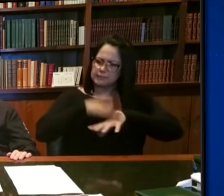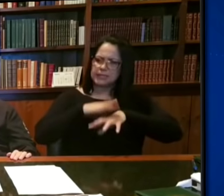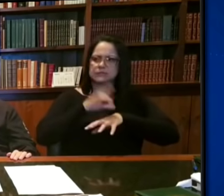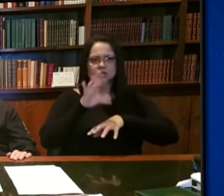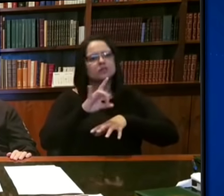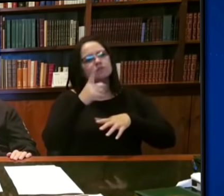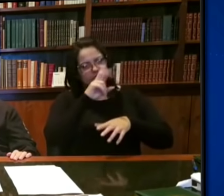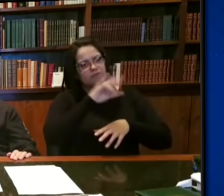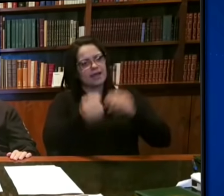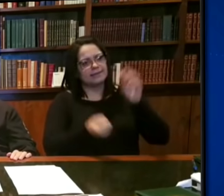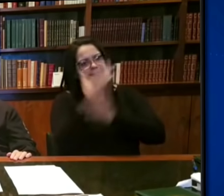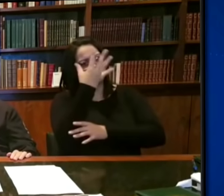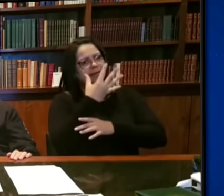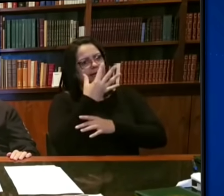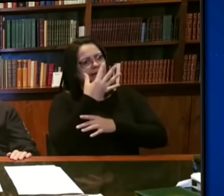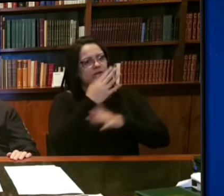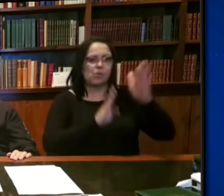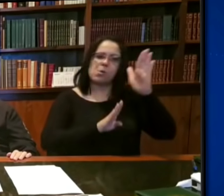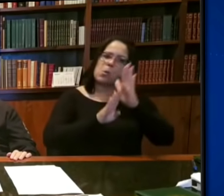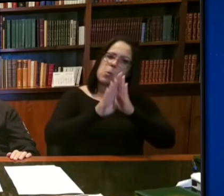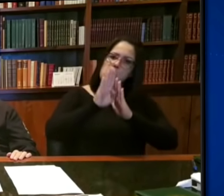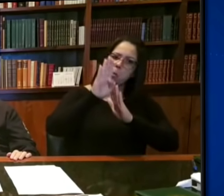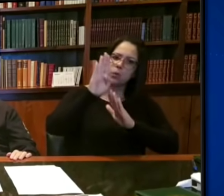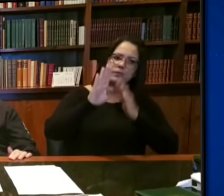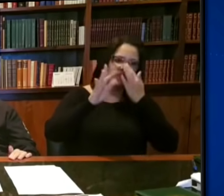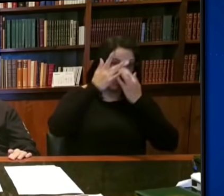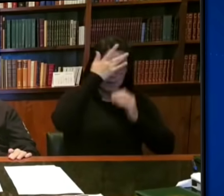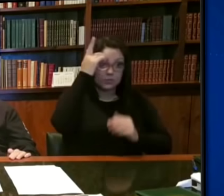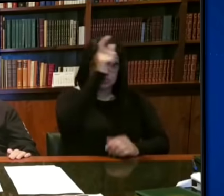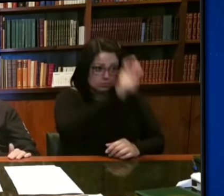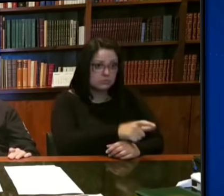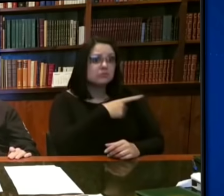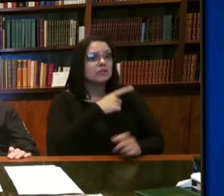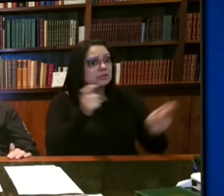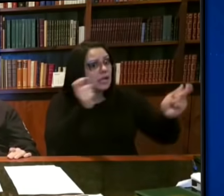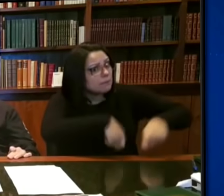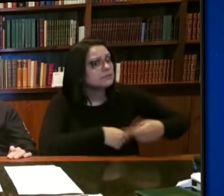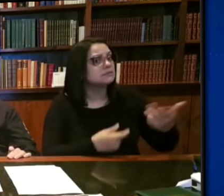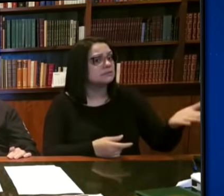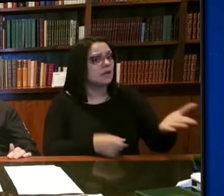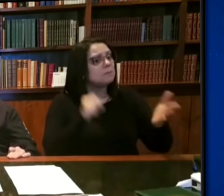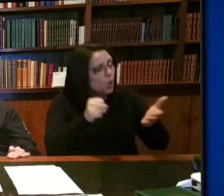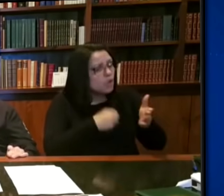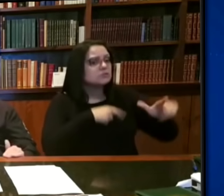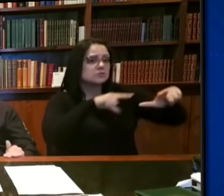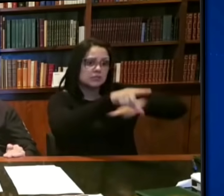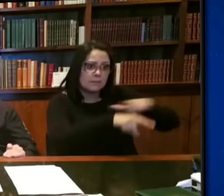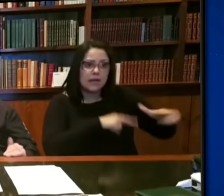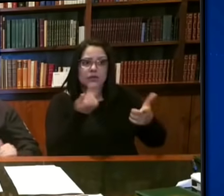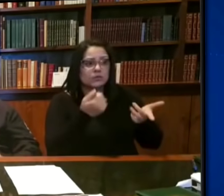nós vamos criar uma rampa de ascensão social. Esse pessoal tem capacidade, pode empregar sem encargo trabalhista, sem nada disso,